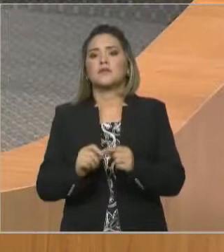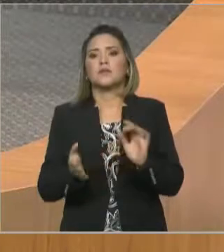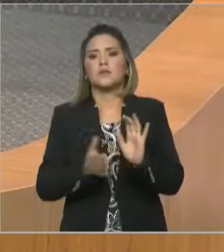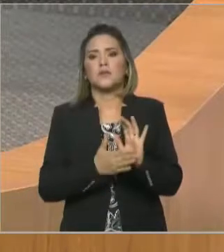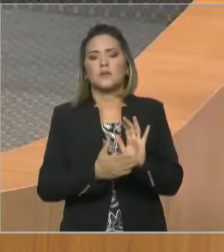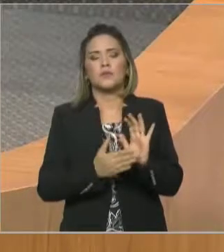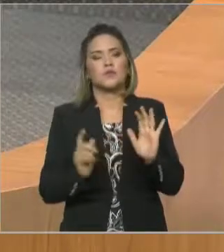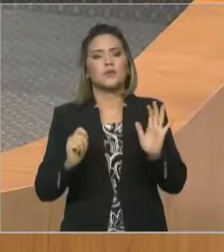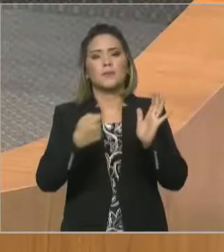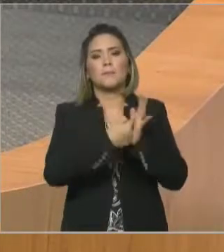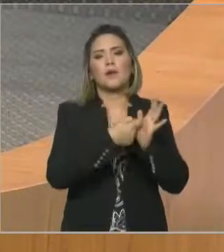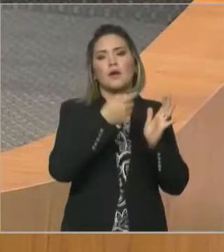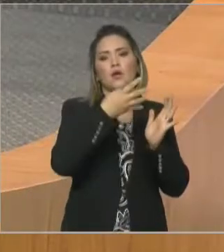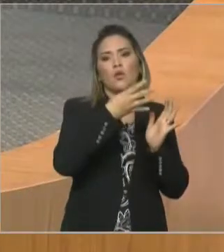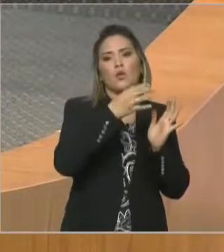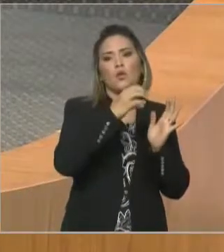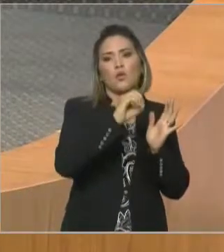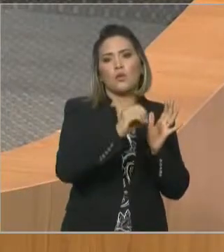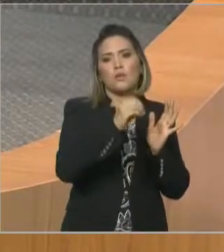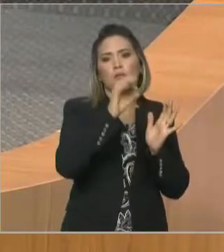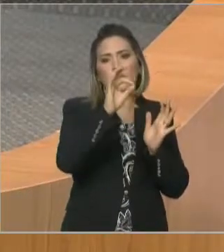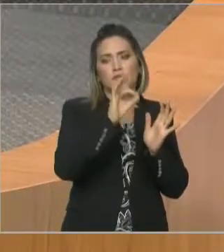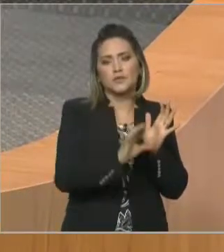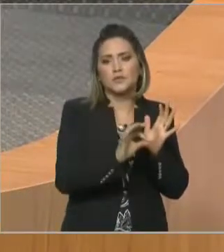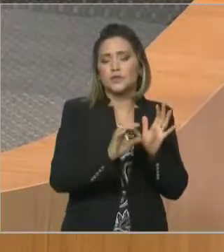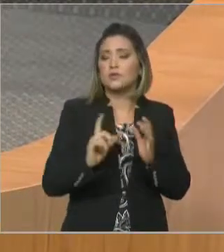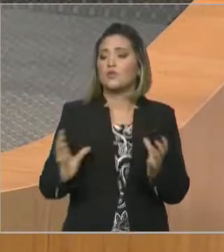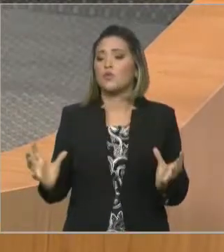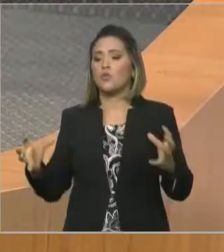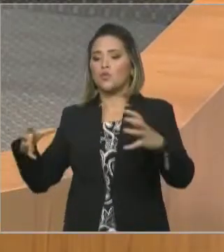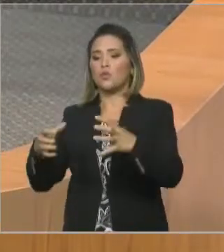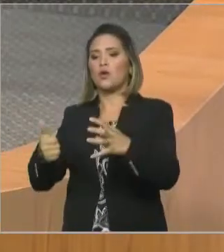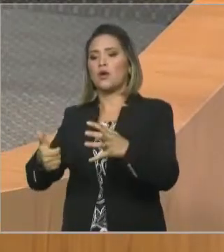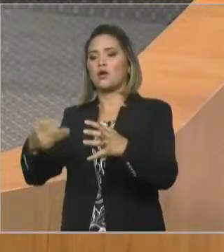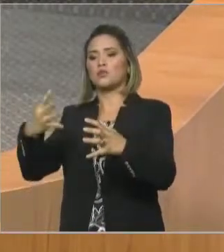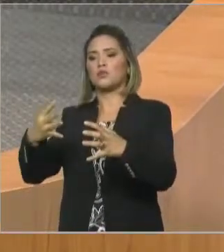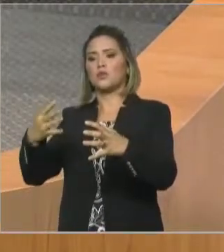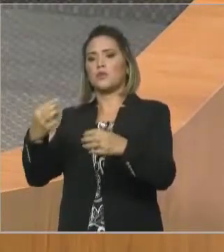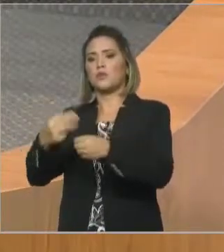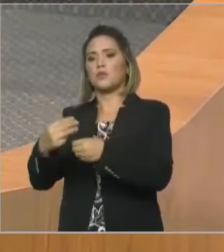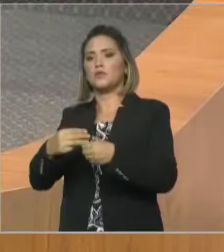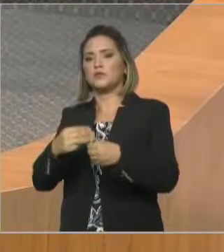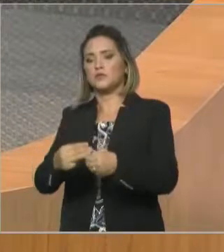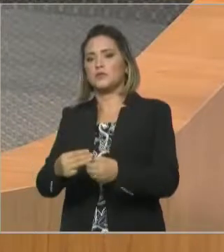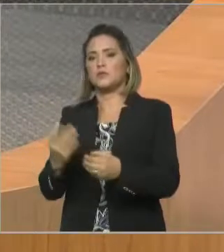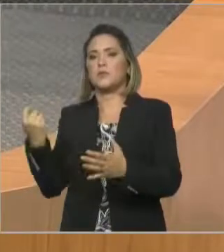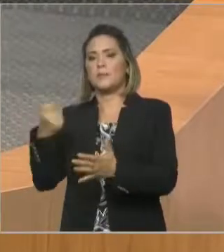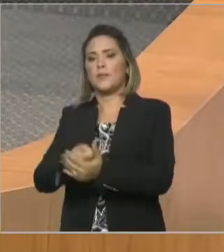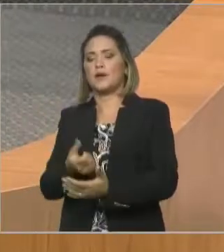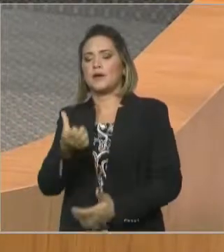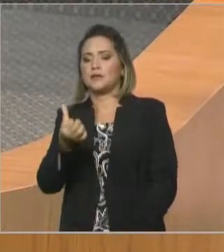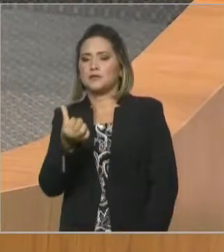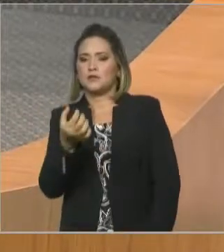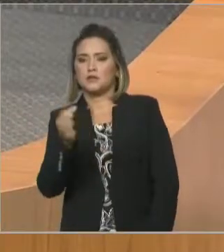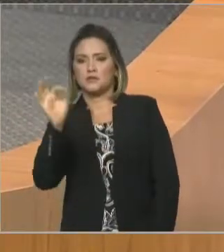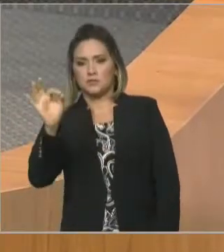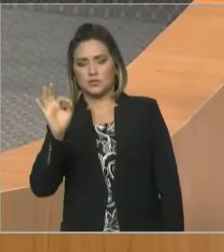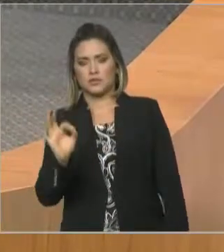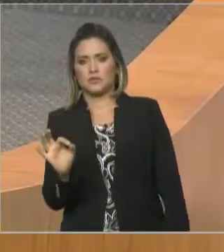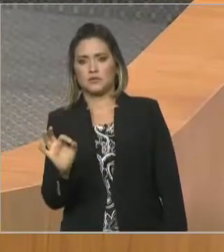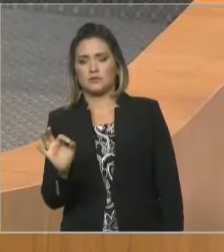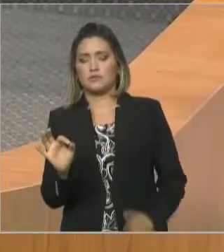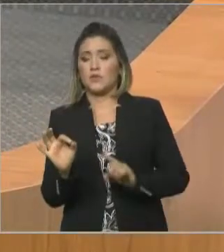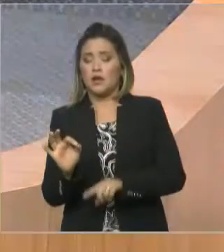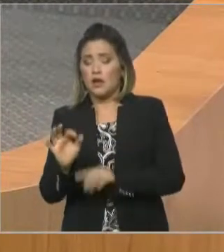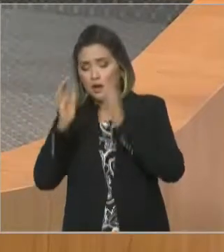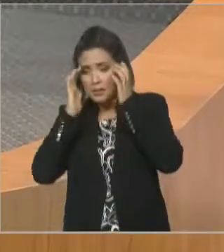e os outros 14 municípios financiarem 60% tem razoabilidade respeita os limites constitucionais